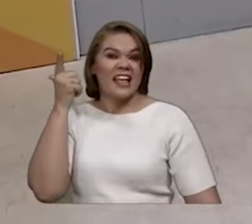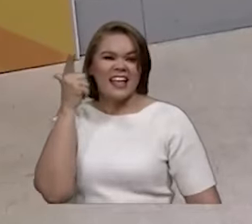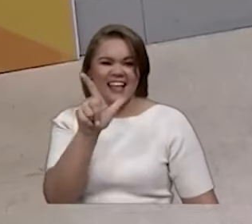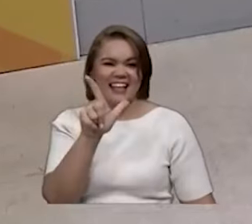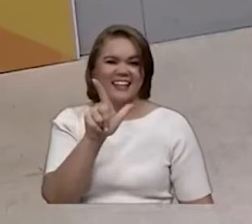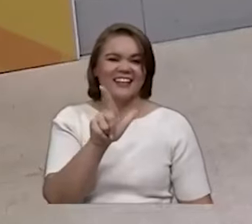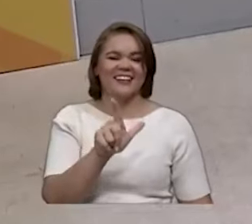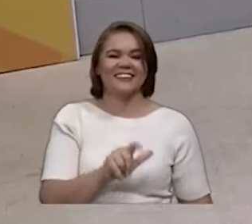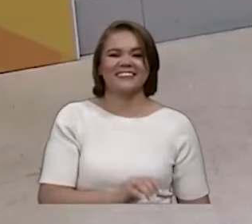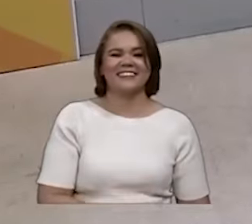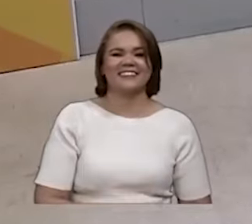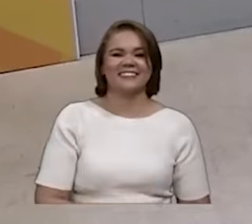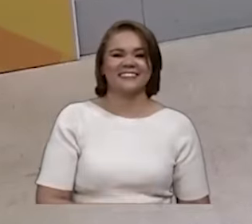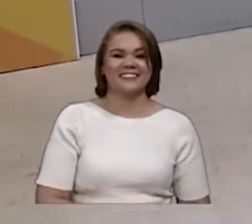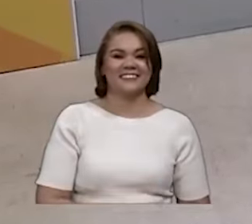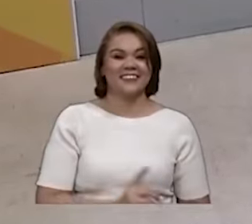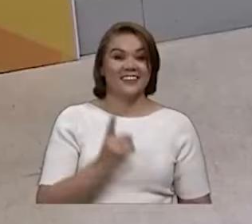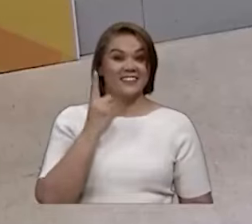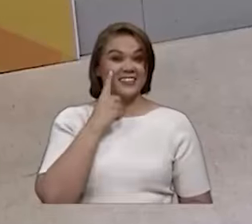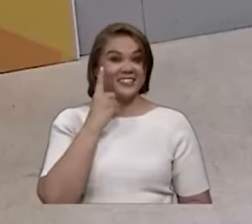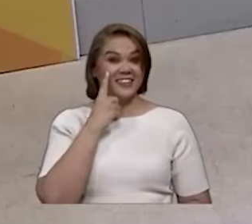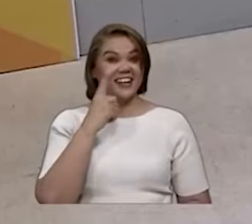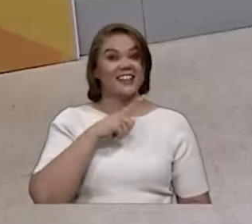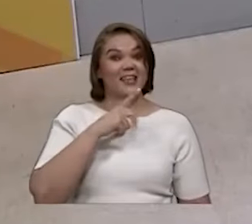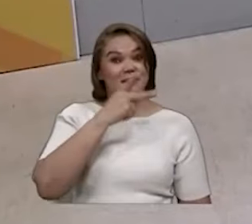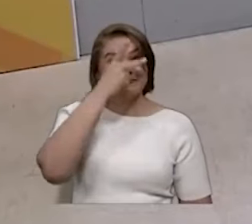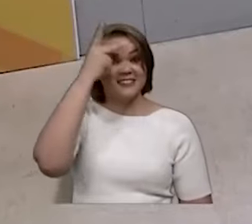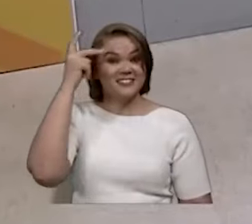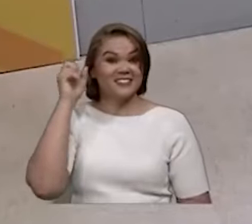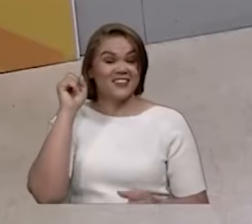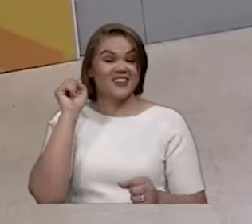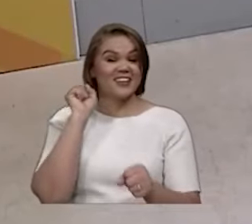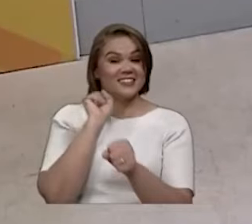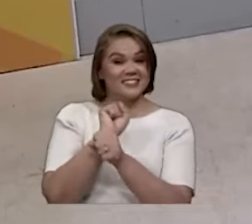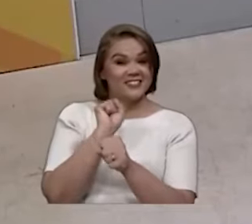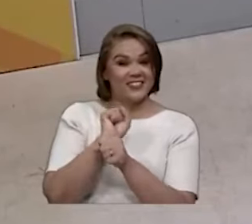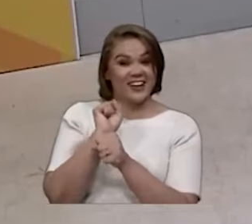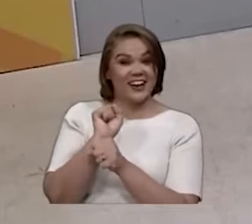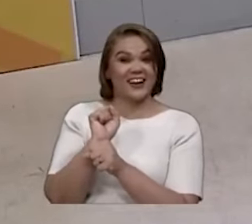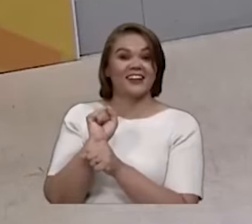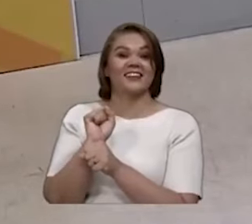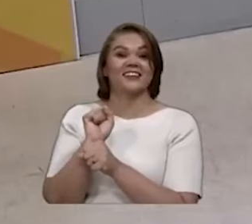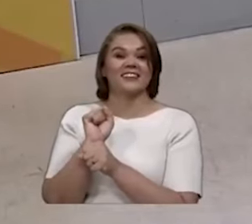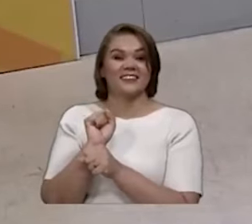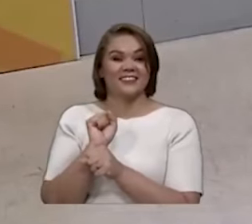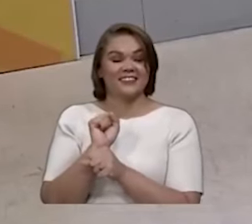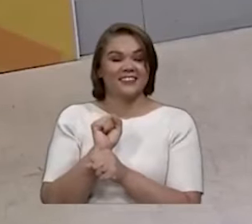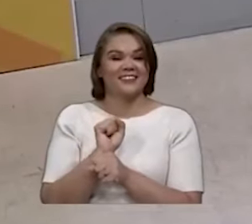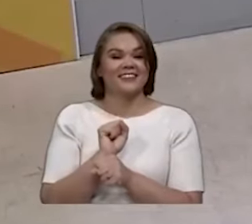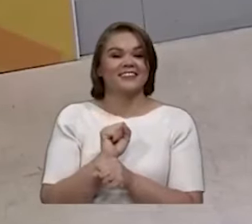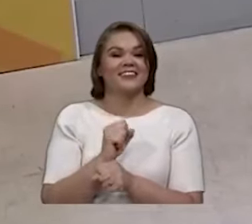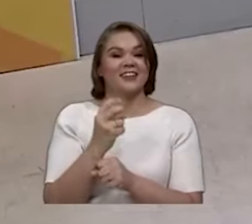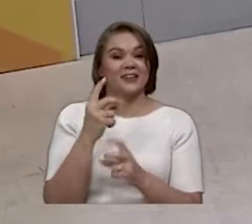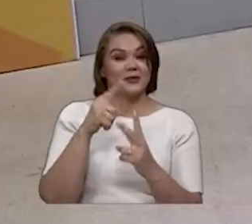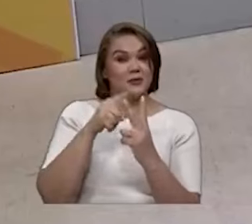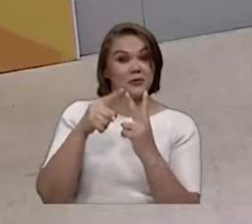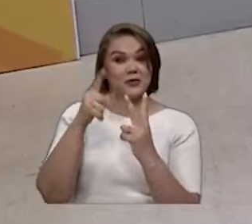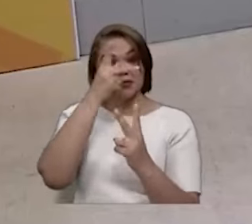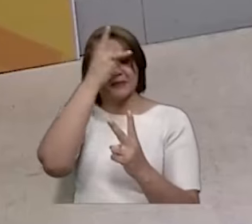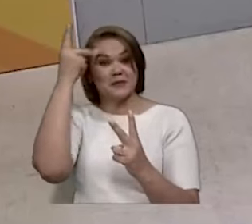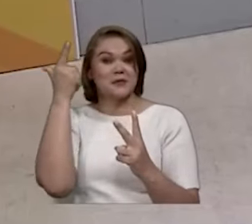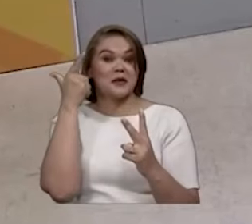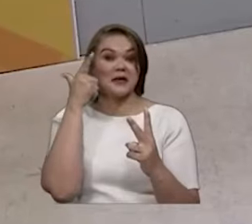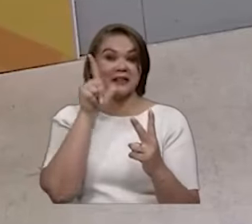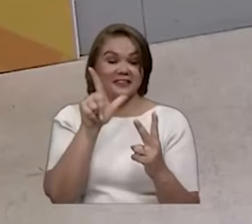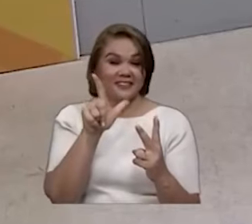Decidido! Olha só, tinha gente esperando pra decidir aí, hein? Dois contemplados já, que